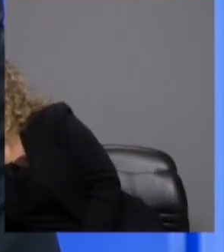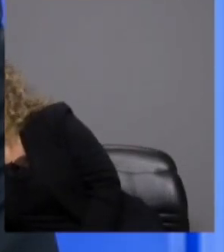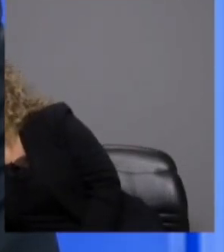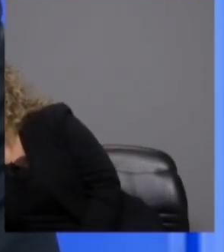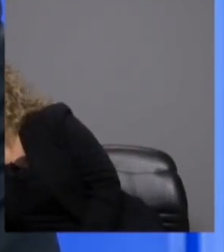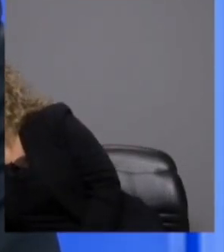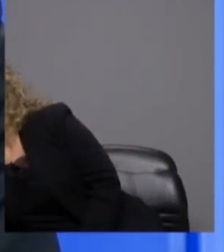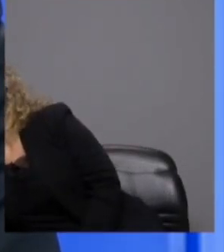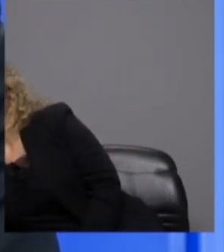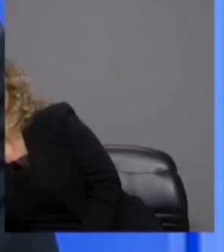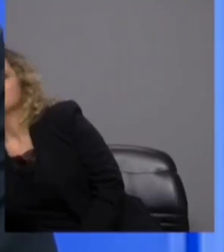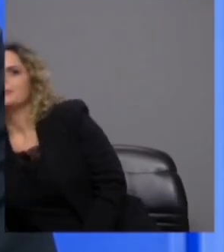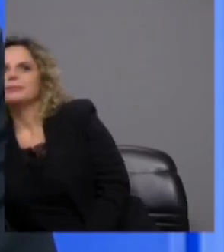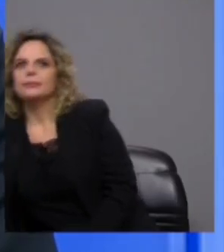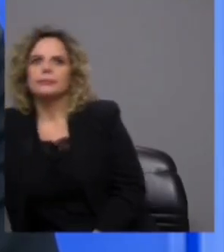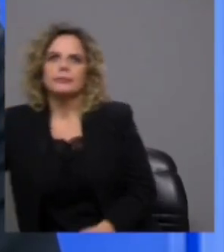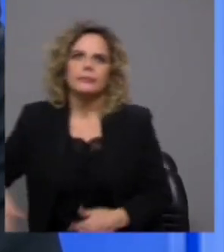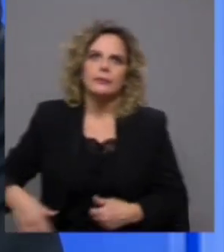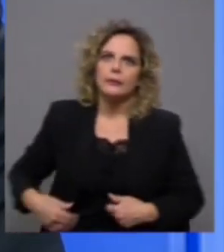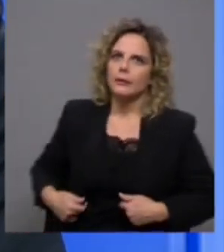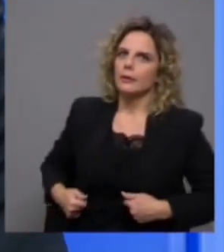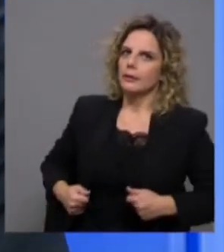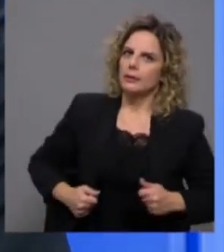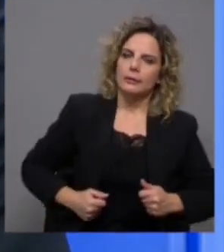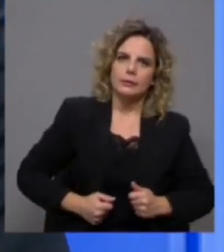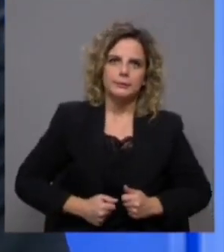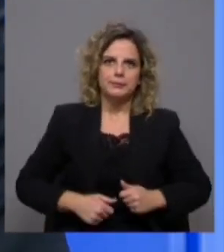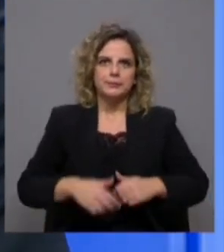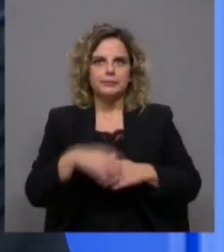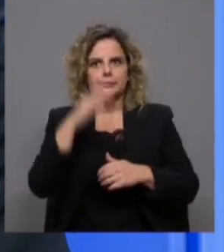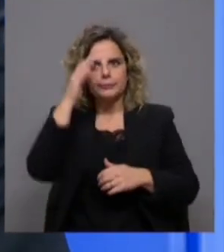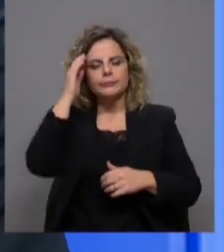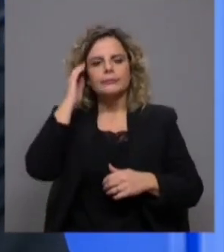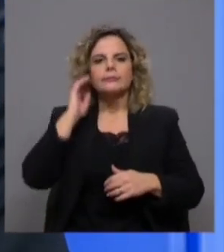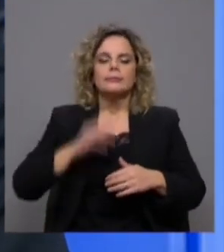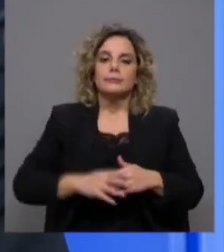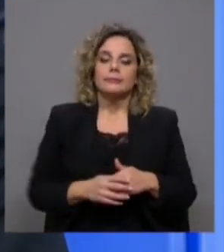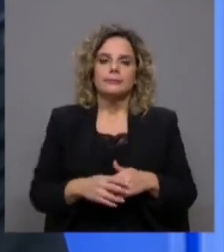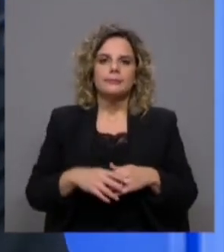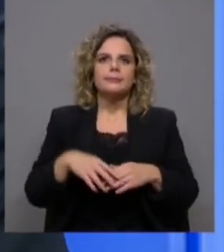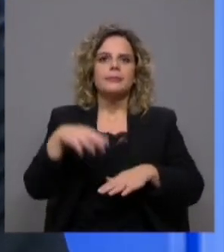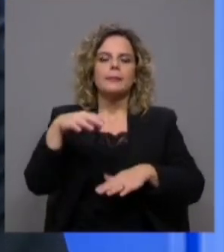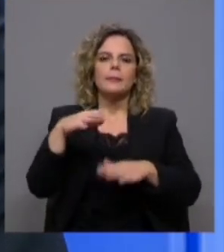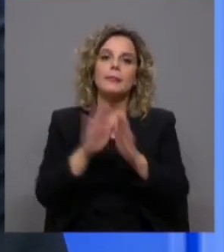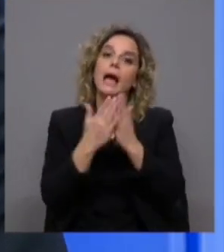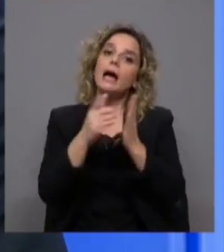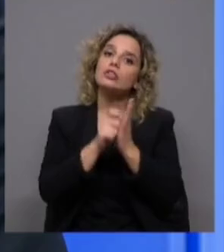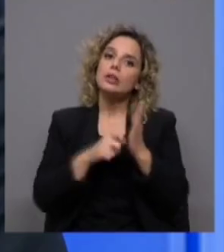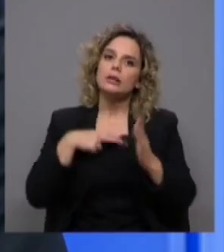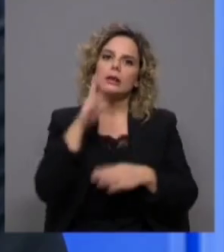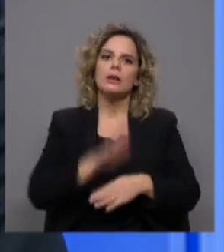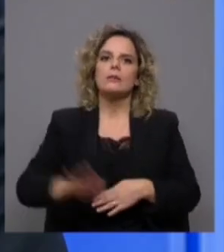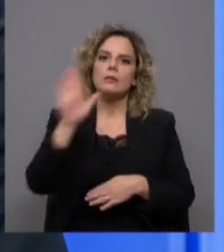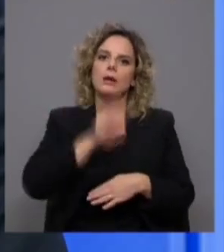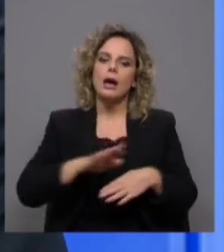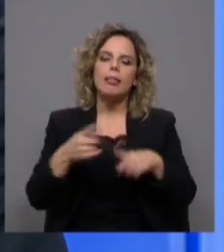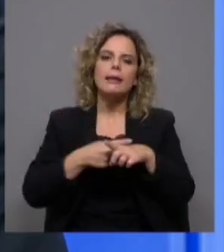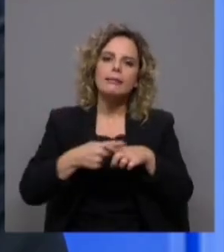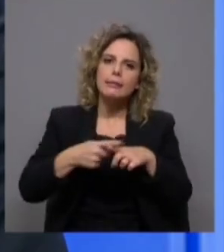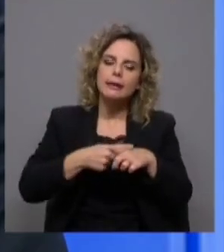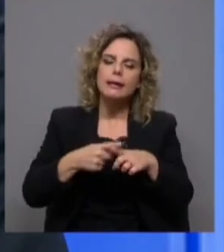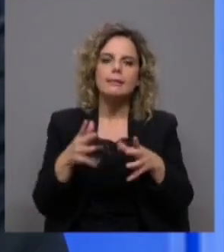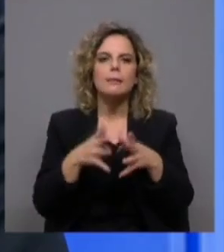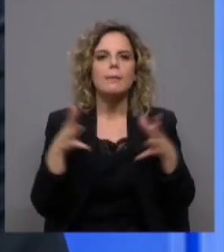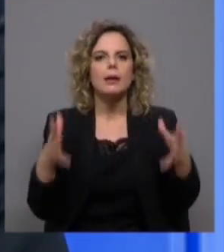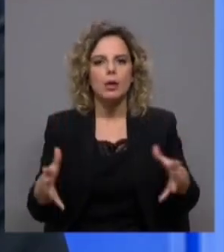da da das propostas coerentes temos um porto em cima das na agenda Nacional temos sentir melhor interesse da comunicação social